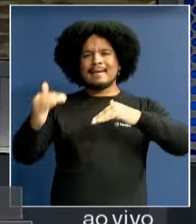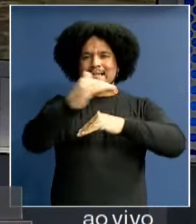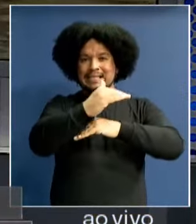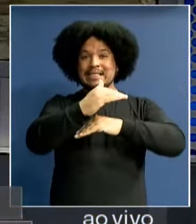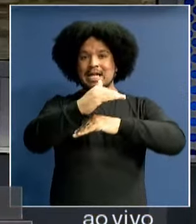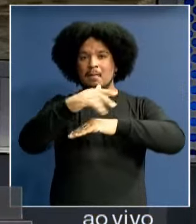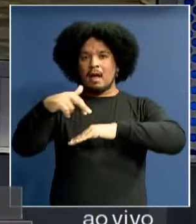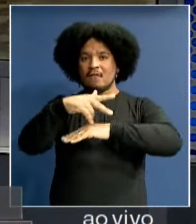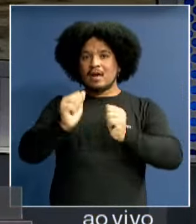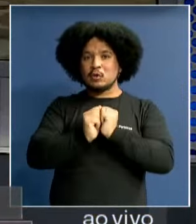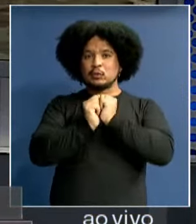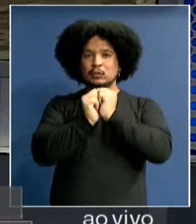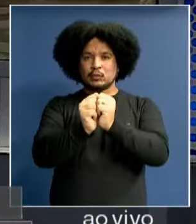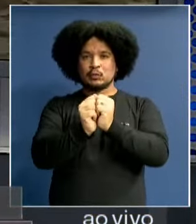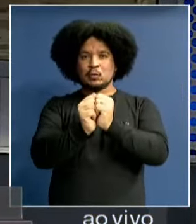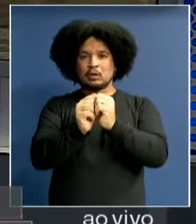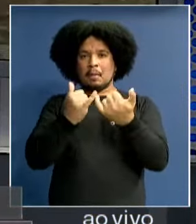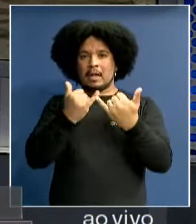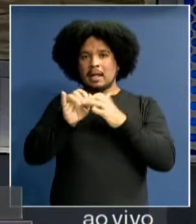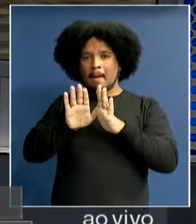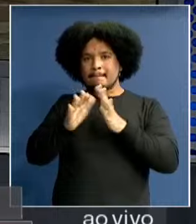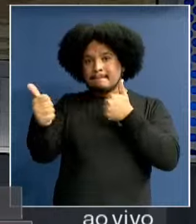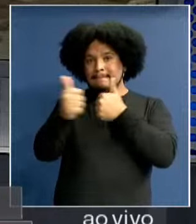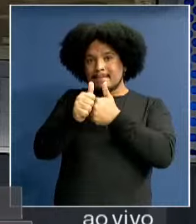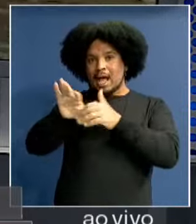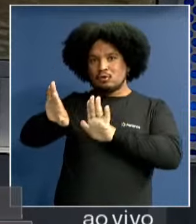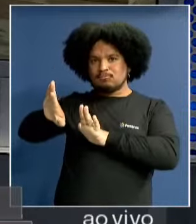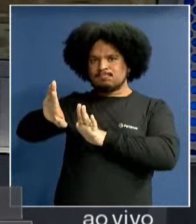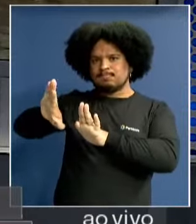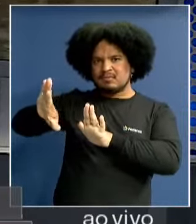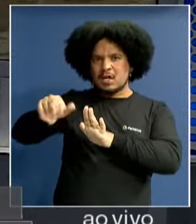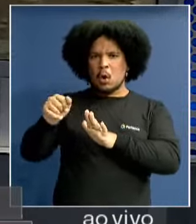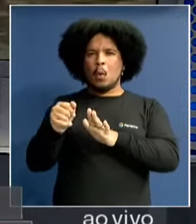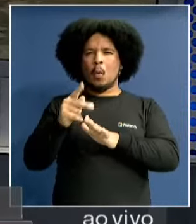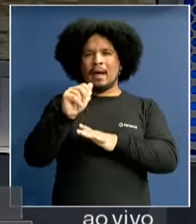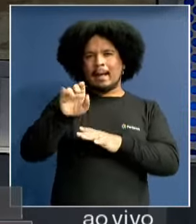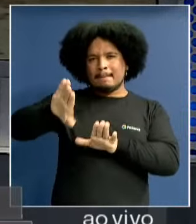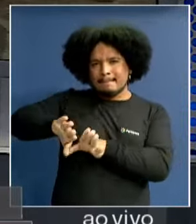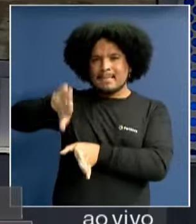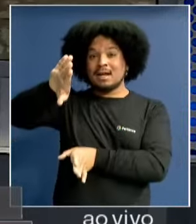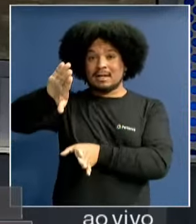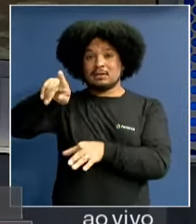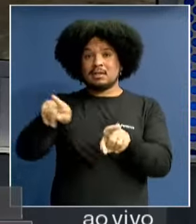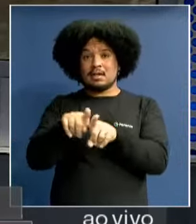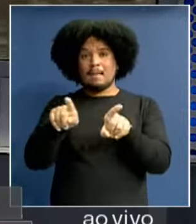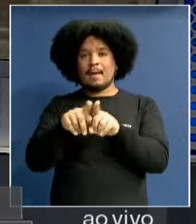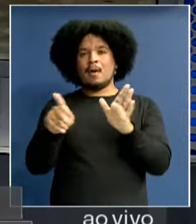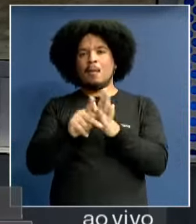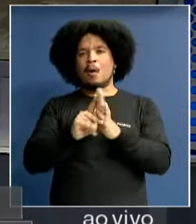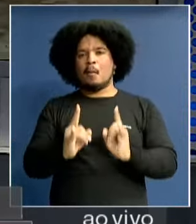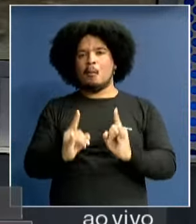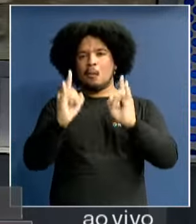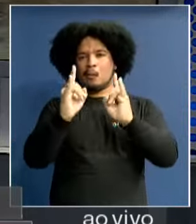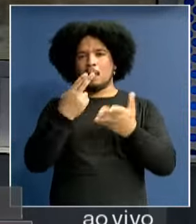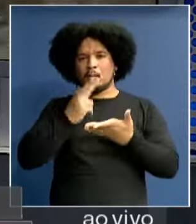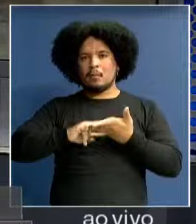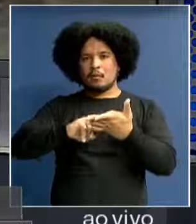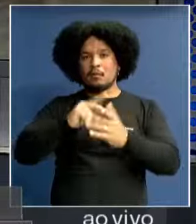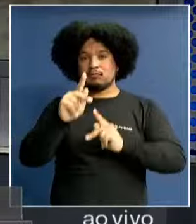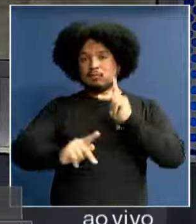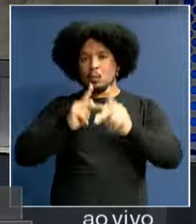e vai junto à parede aí. Inclusive, a parede do jornal Correio do Povo, e onde ficam também